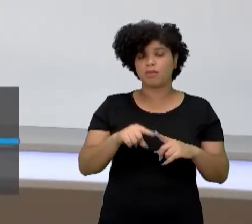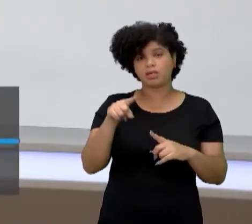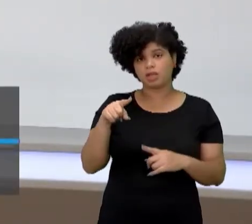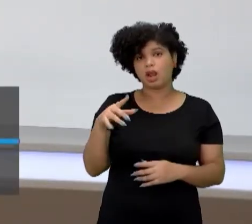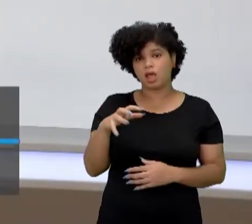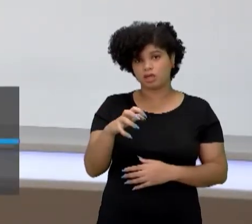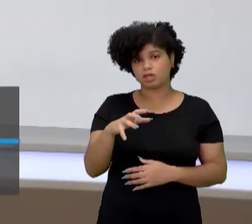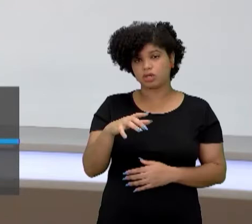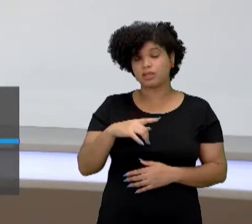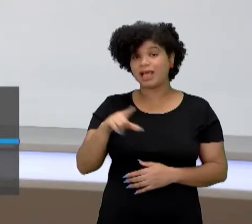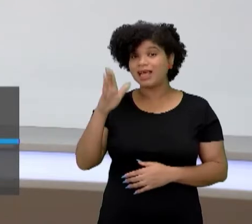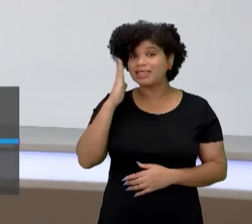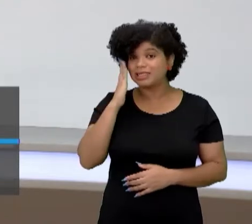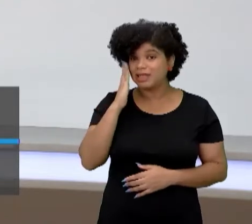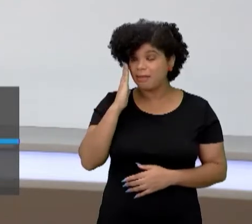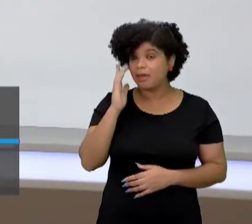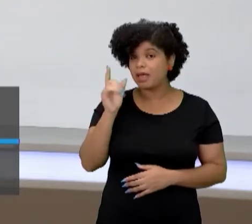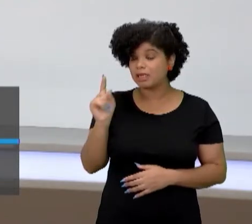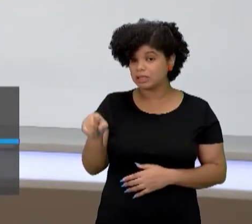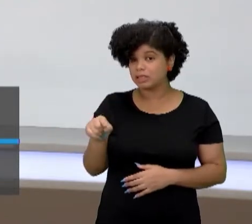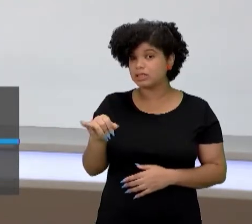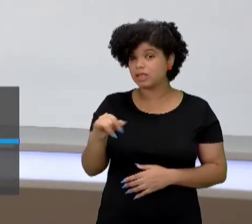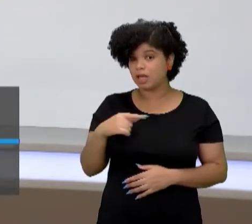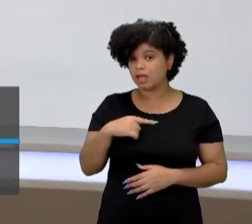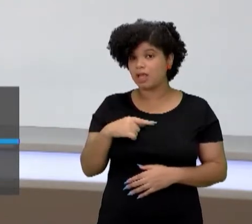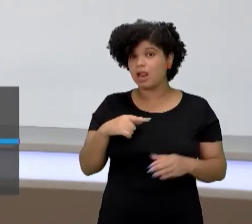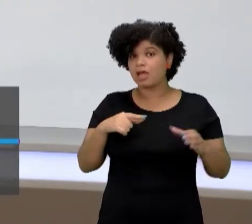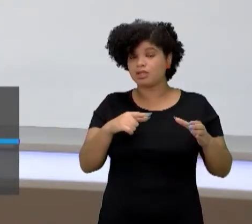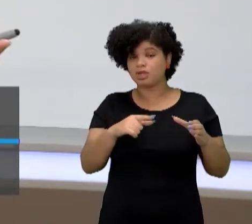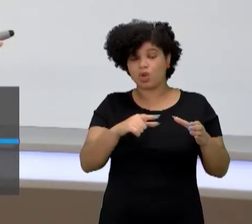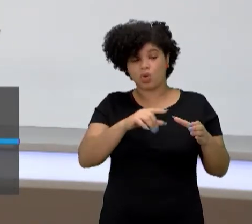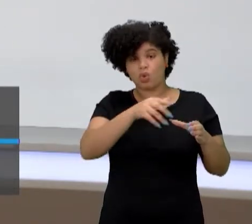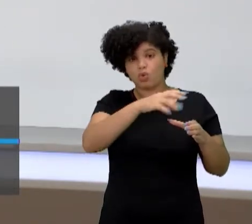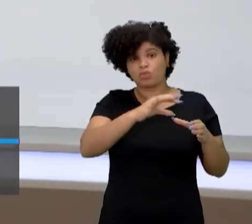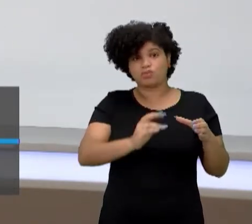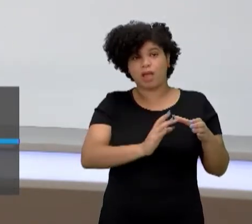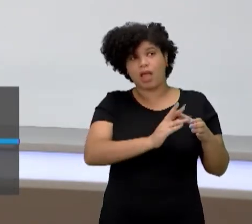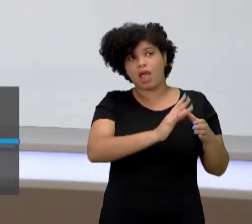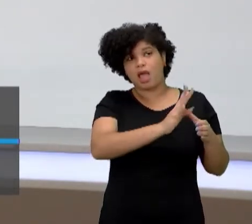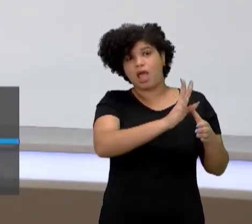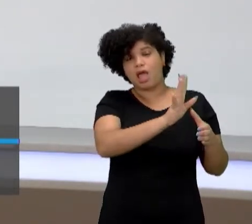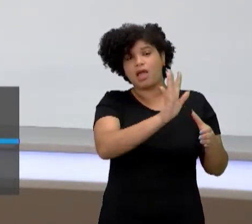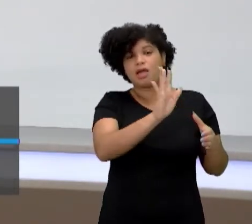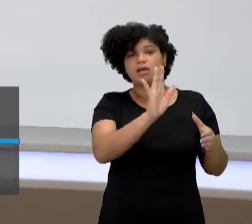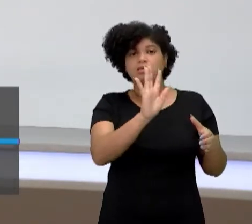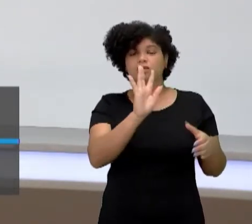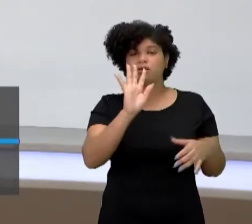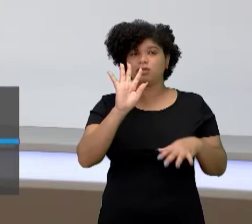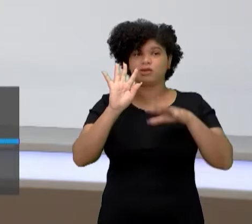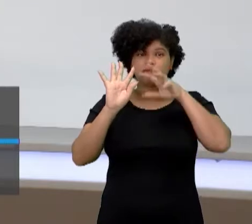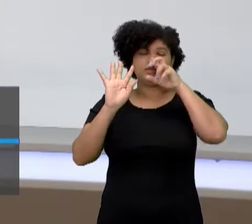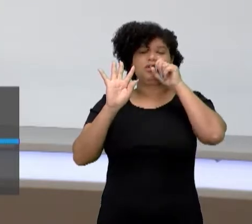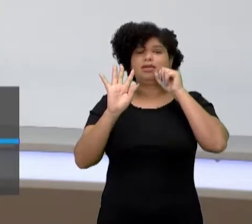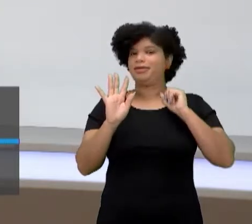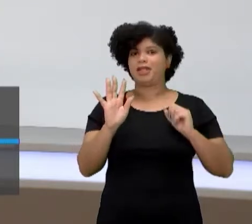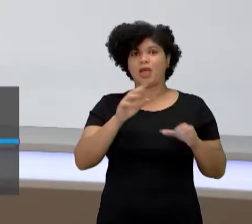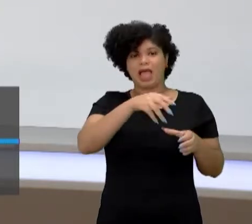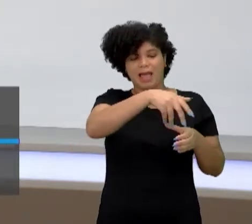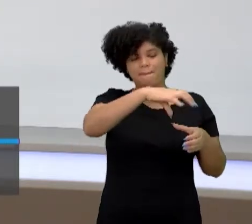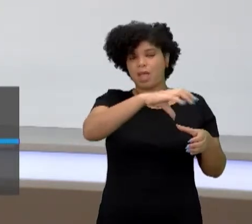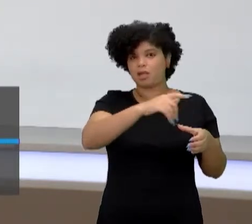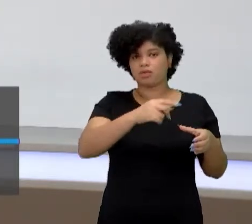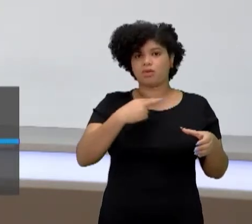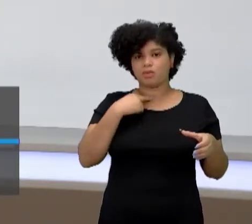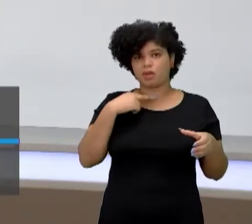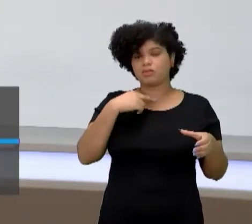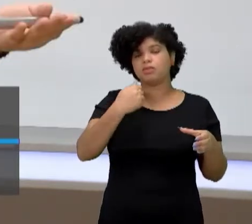ela sabe, pela química, que o cloro vira um gás, ela vai inalar. Então, ela não vai deixar o cloro aberto, né? Para